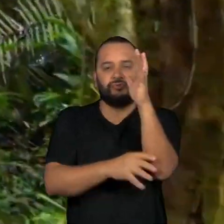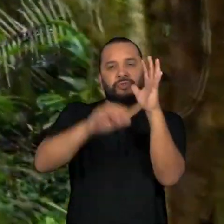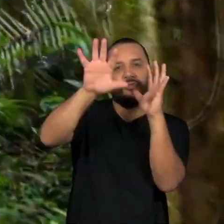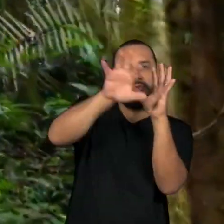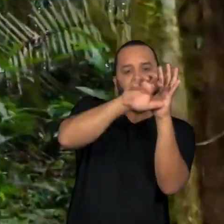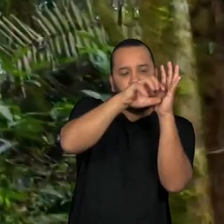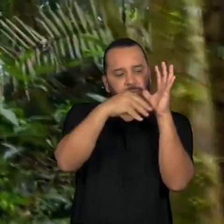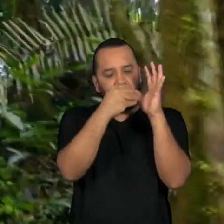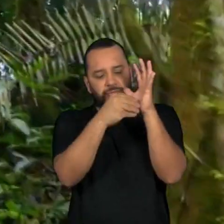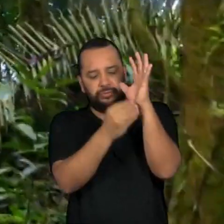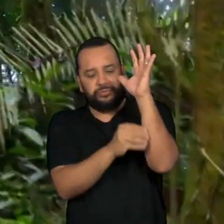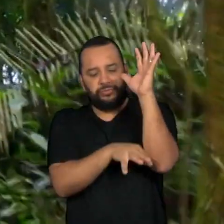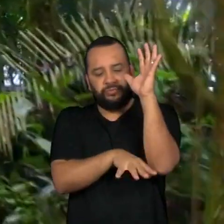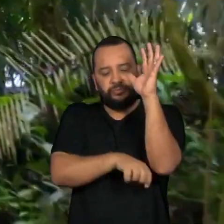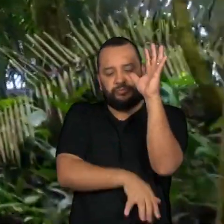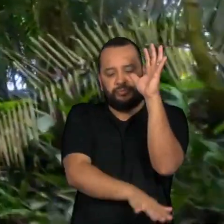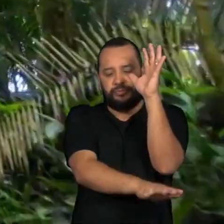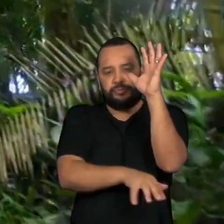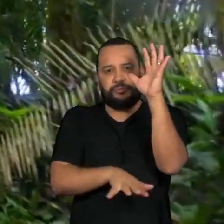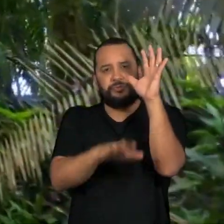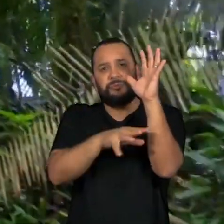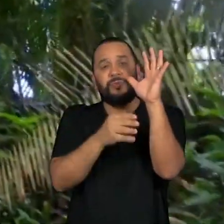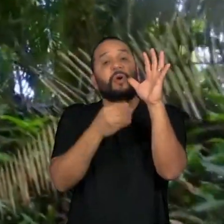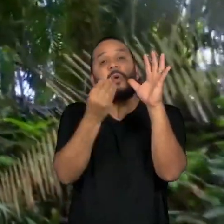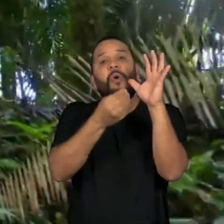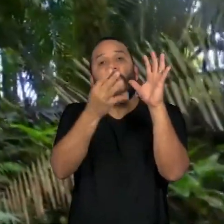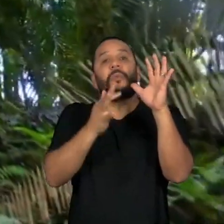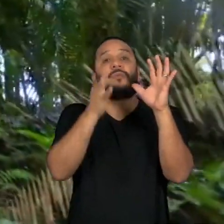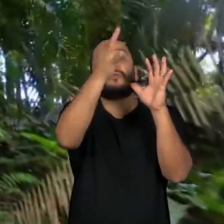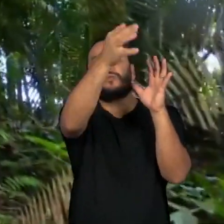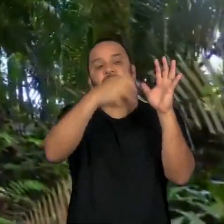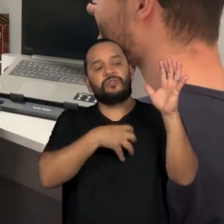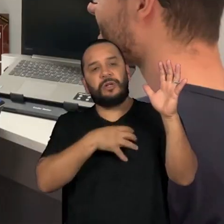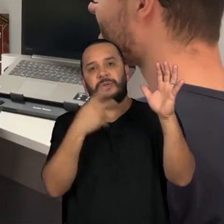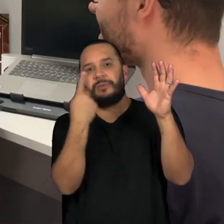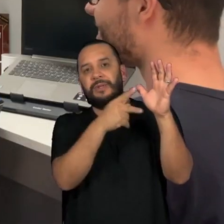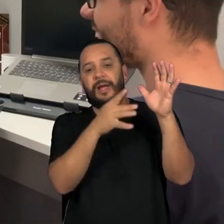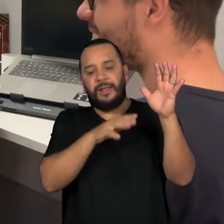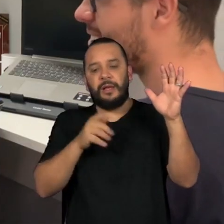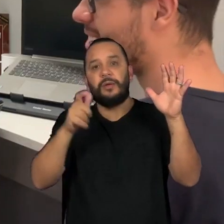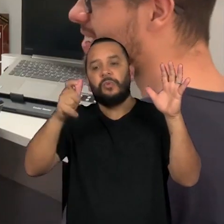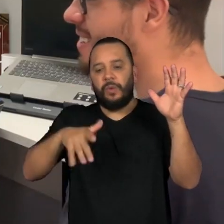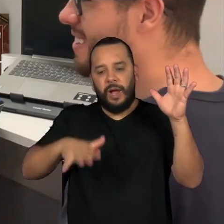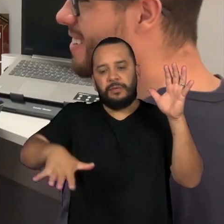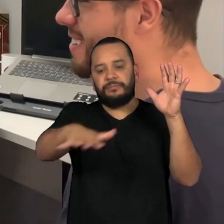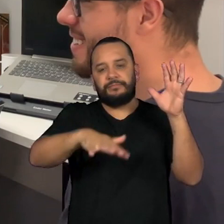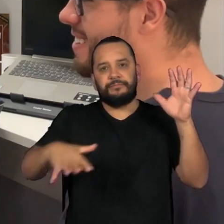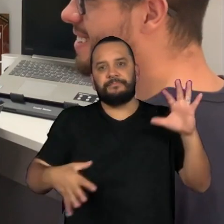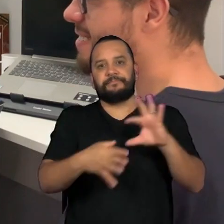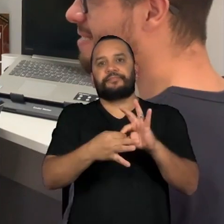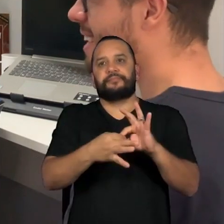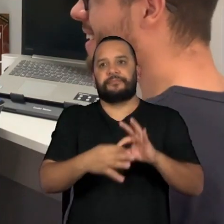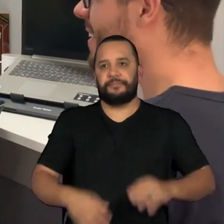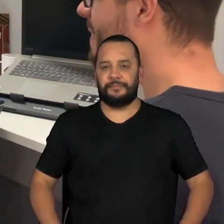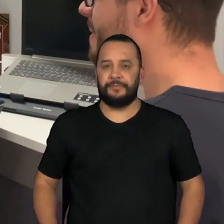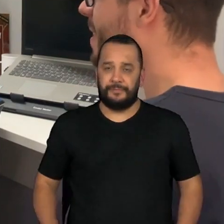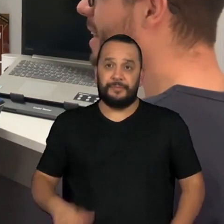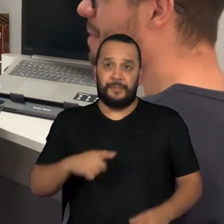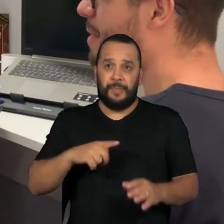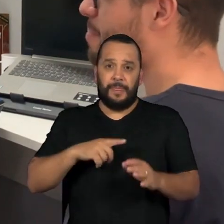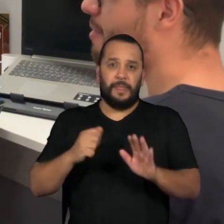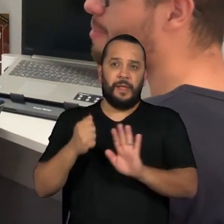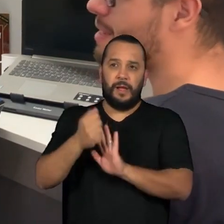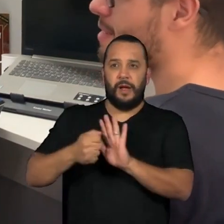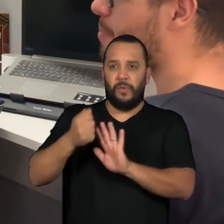responder àquele ambiente e também afetar aquele ambiente. O programa de computador incluiu